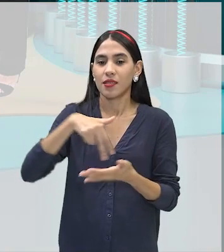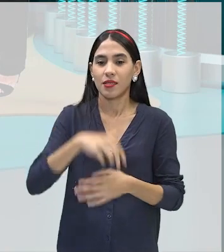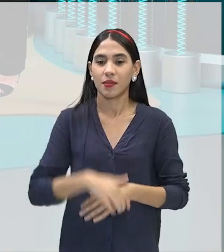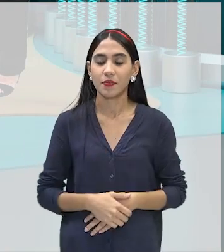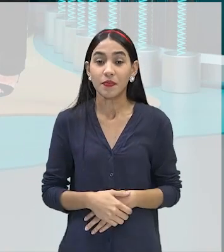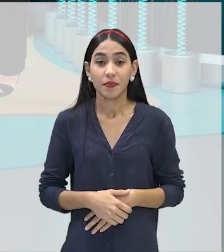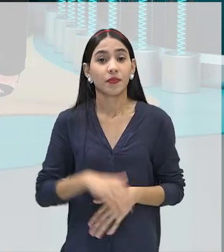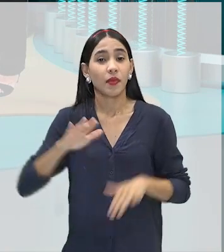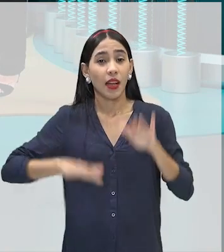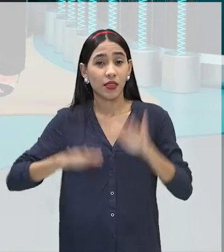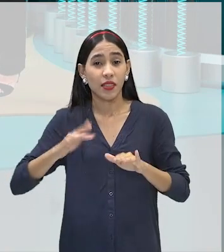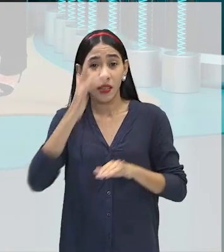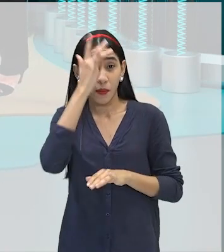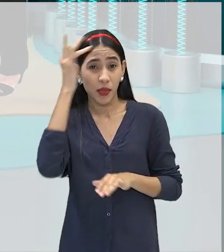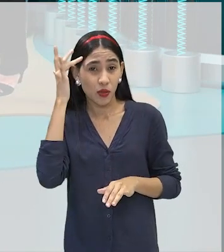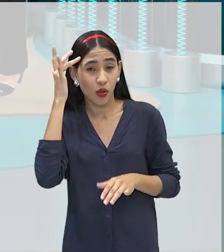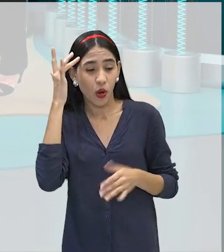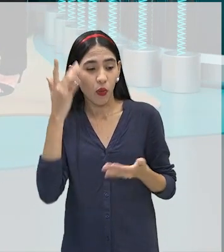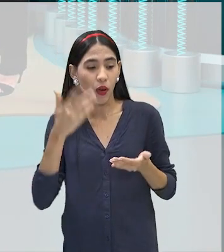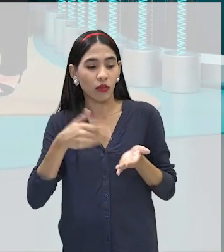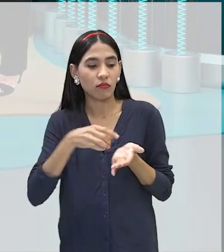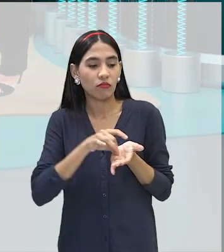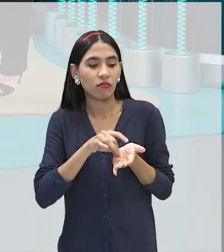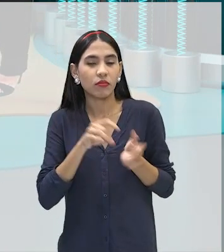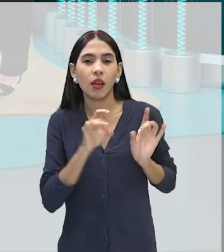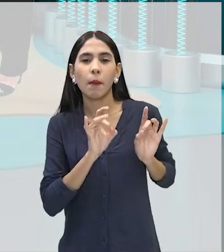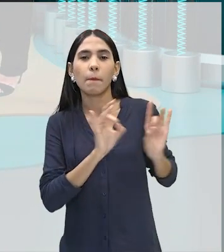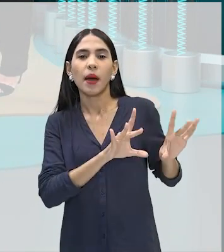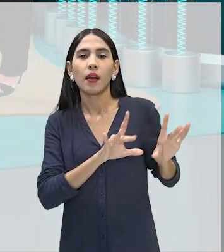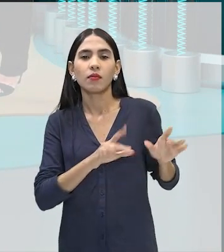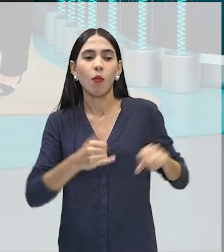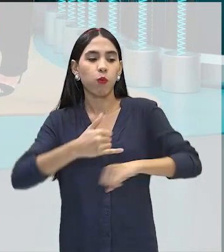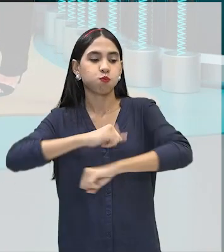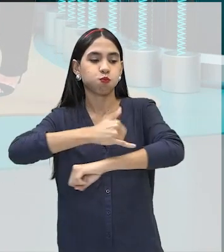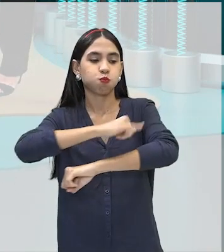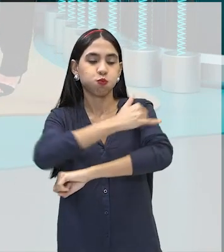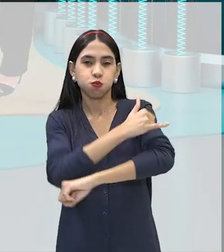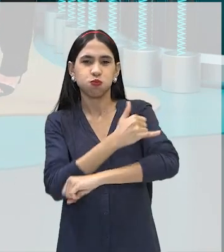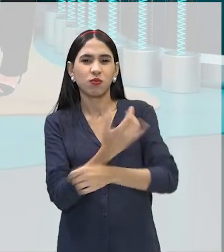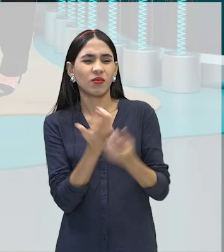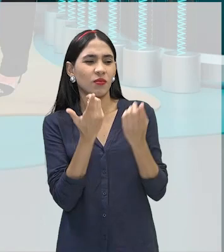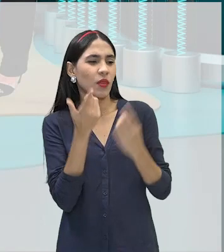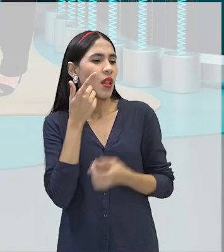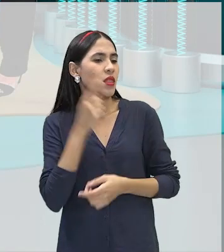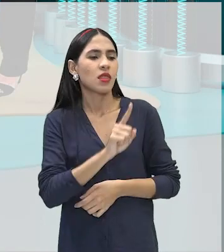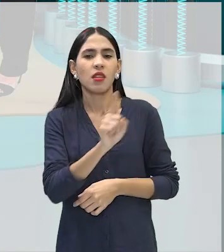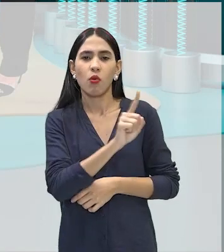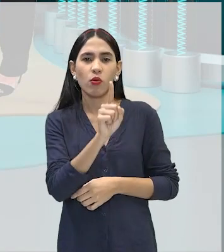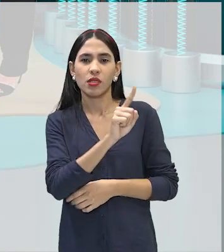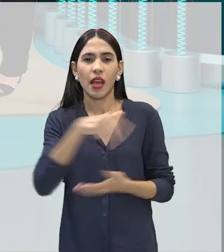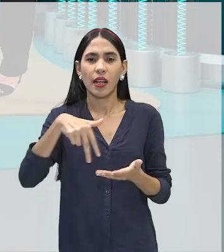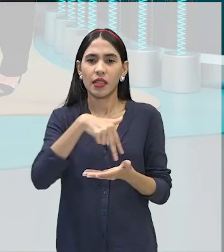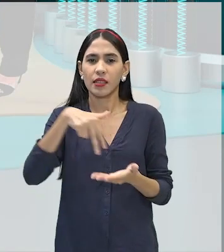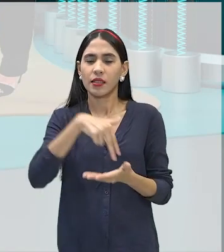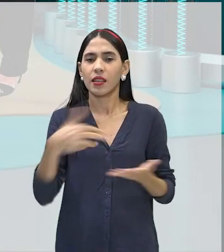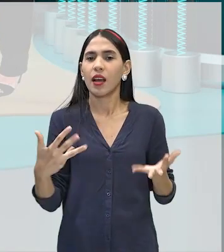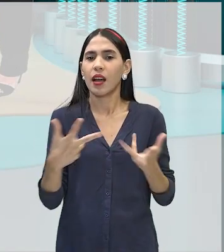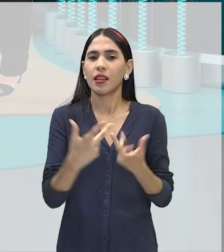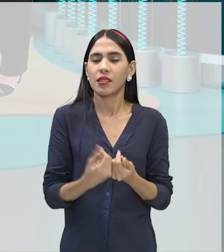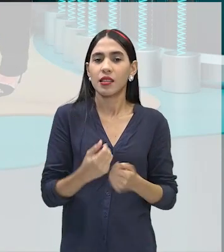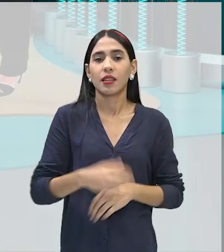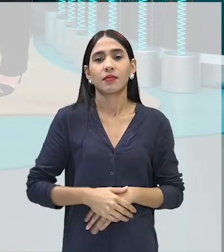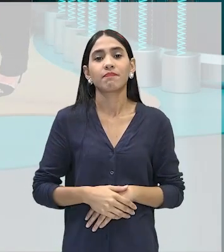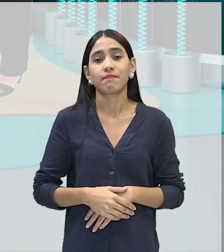normalmente as pessoas excluem aquelas que têm um sobrepeso, achando que elas não vão conseguir desenvolver as suas habilidades, e